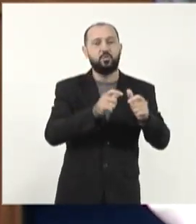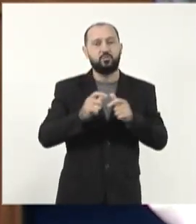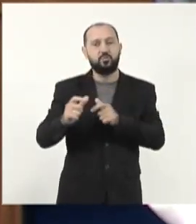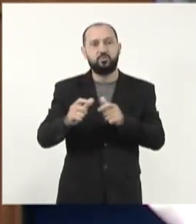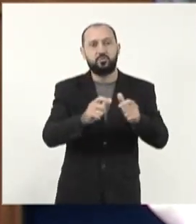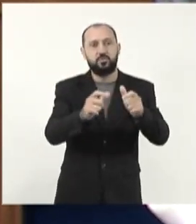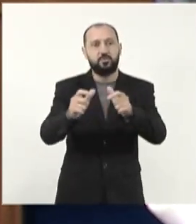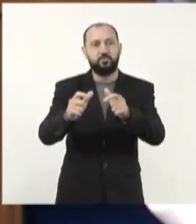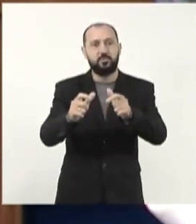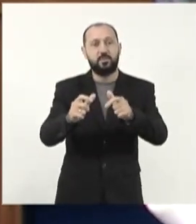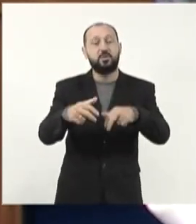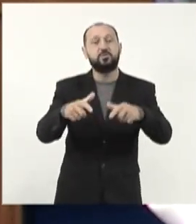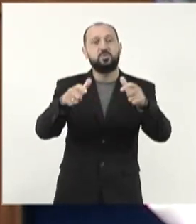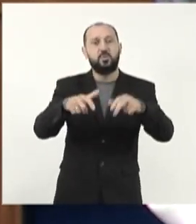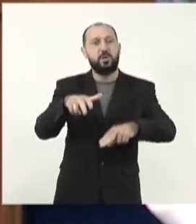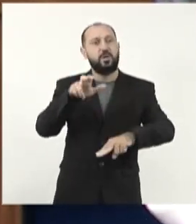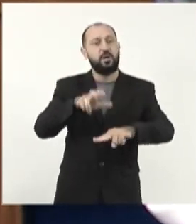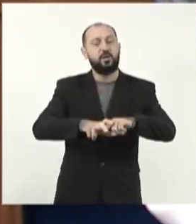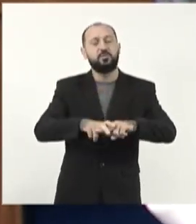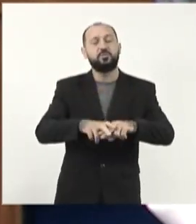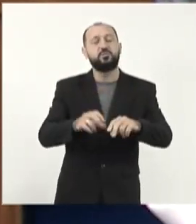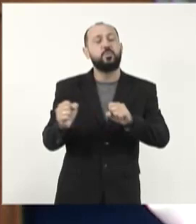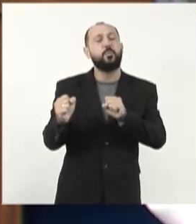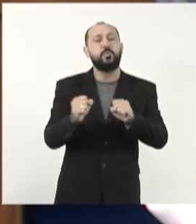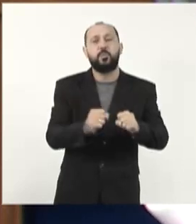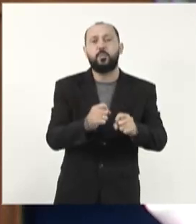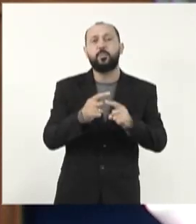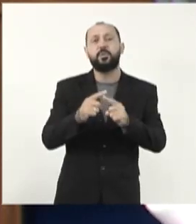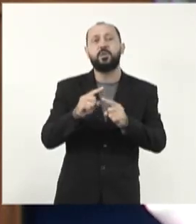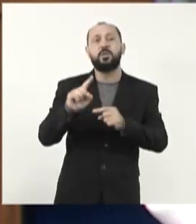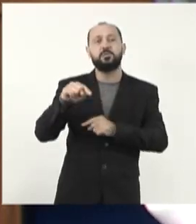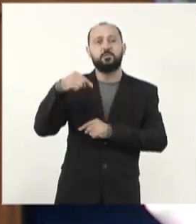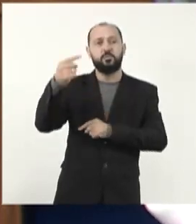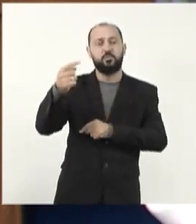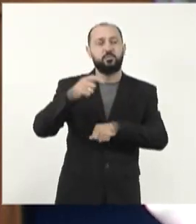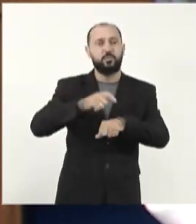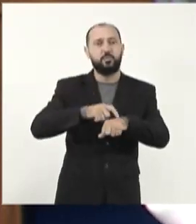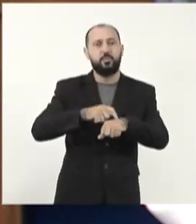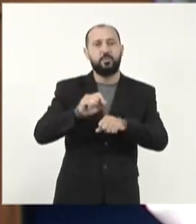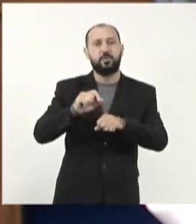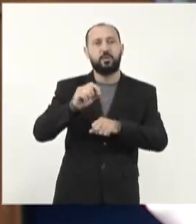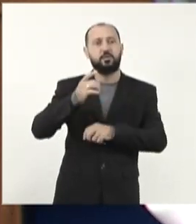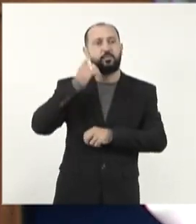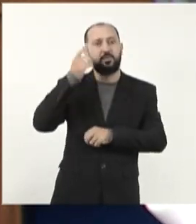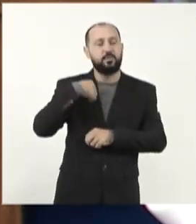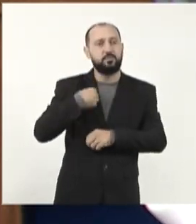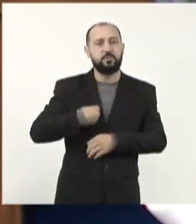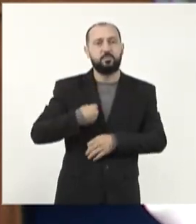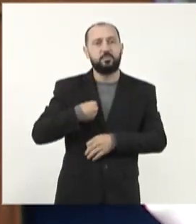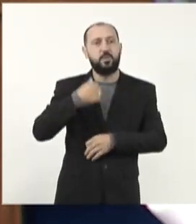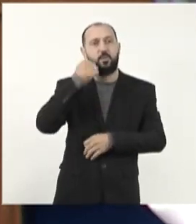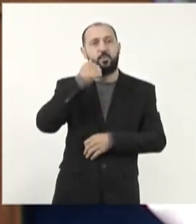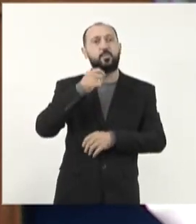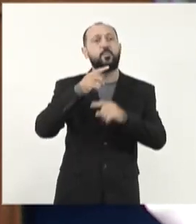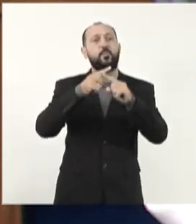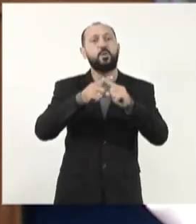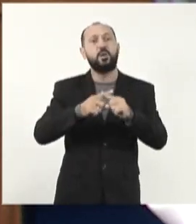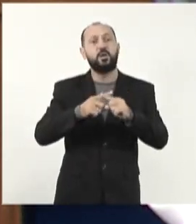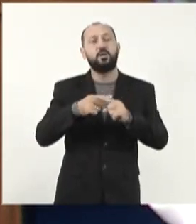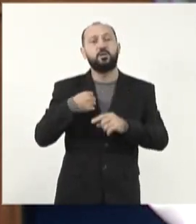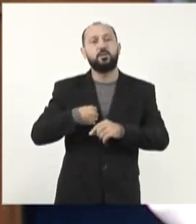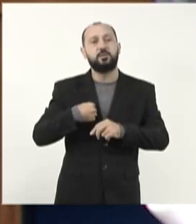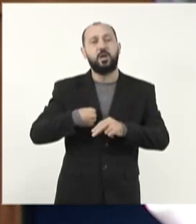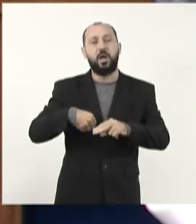espaços, inclusive esses espaços de poder também, e por que não, numa próxima legislatura, né, deputada Mara? A gente também tem mulheres